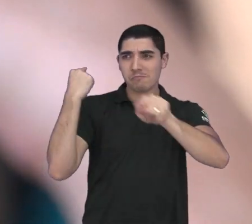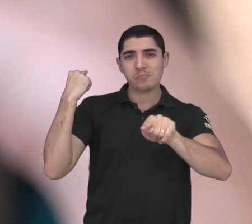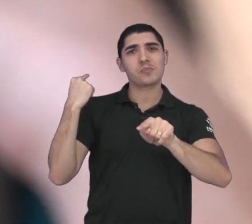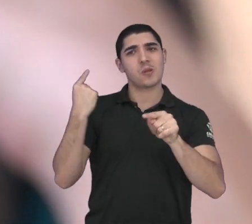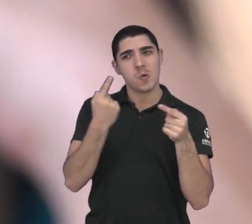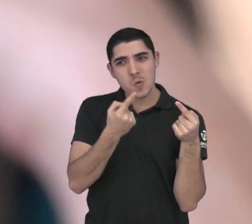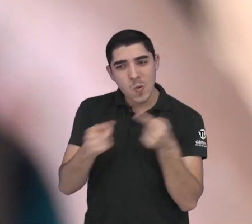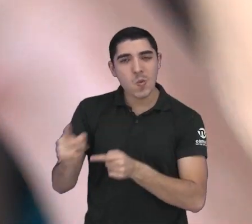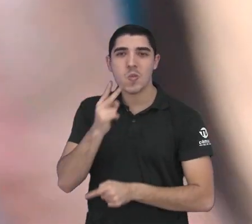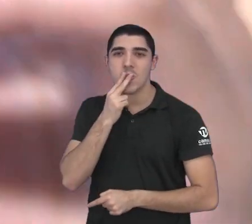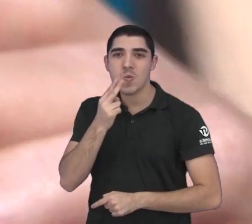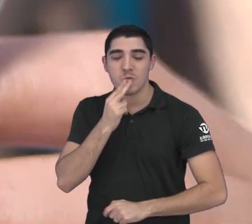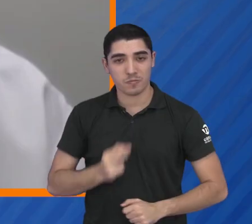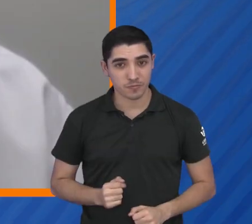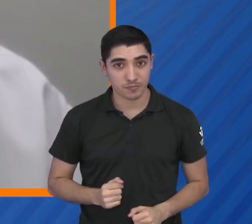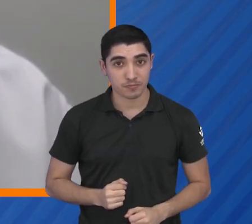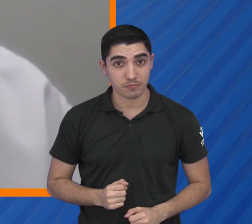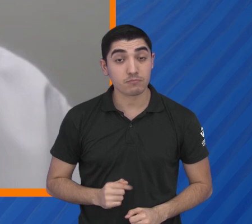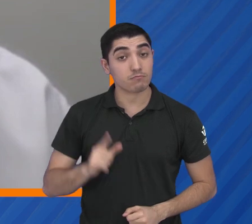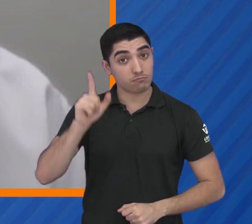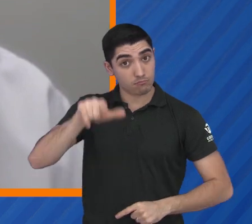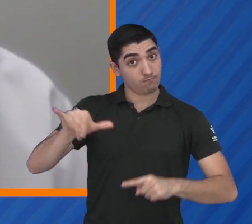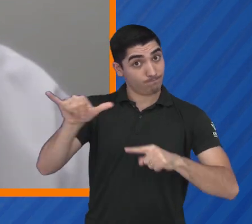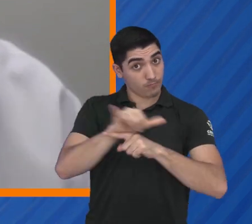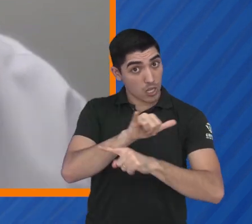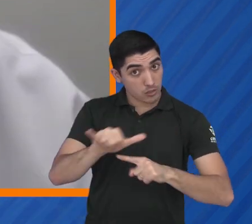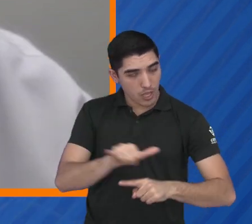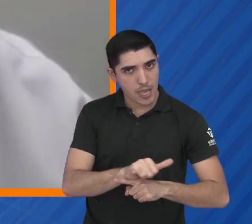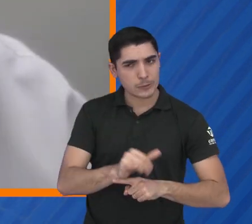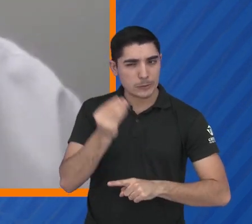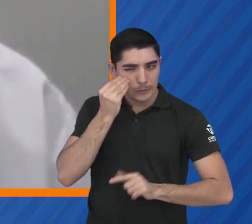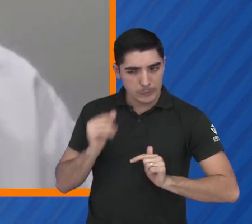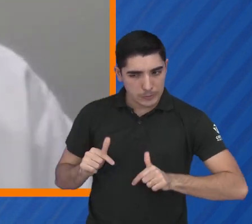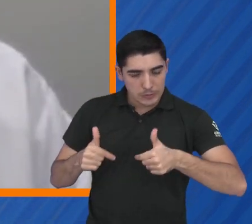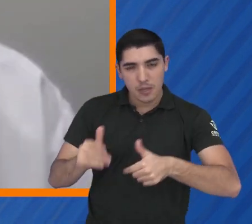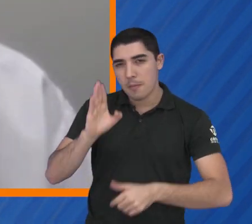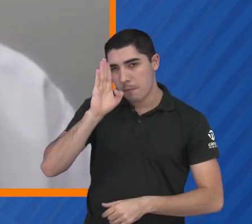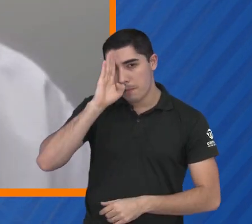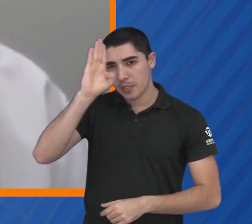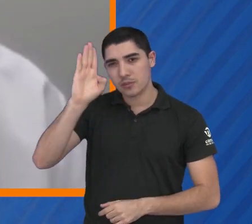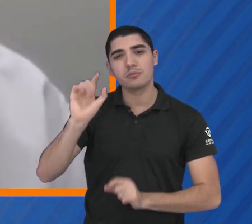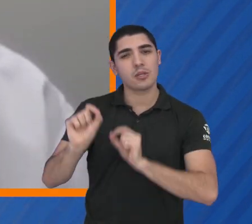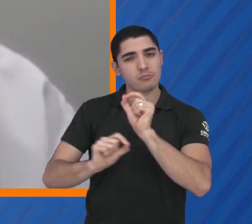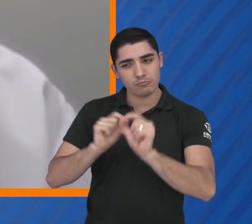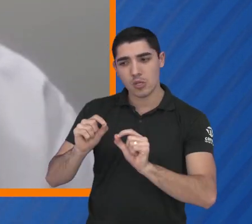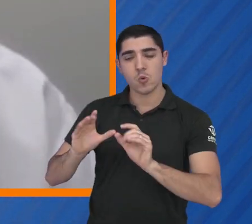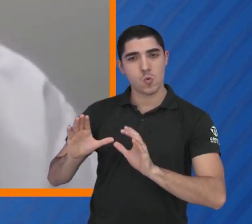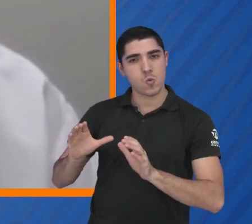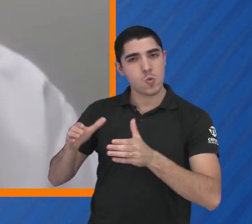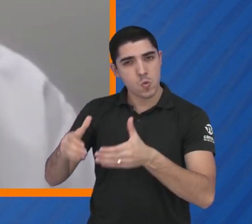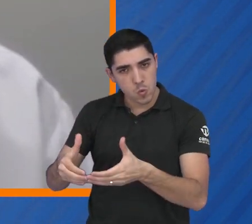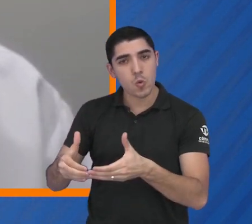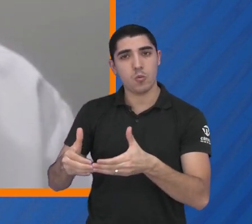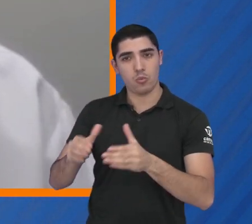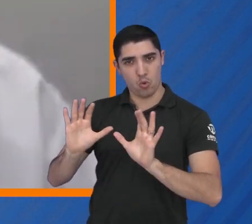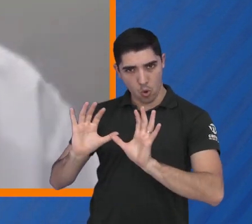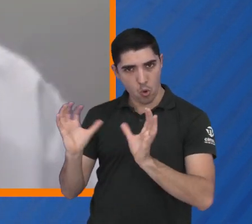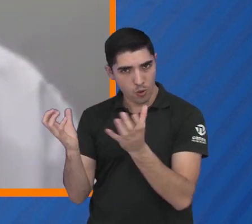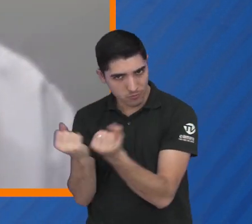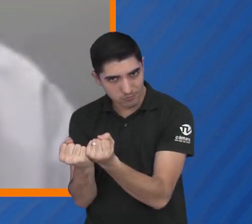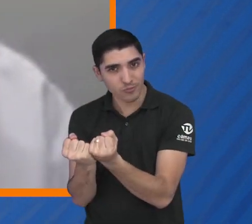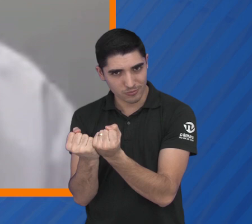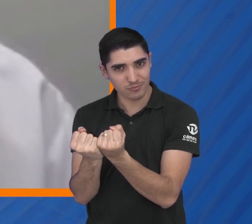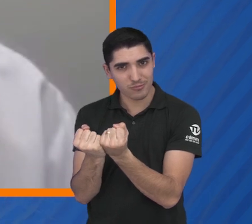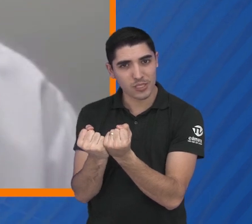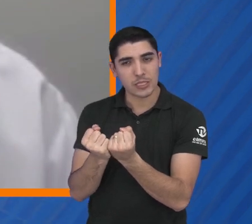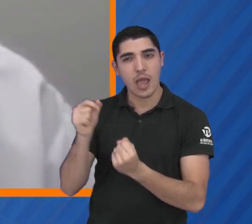realizadas de combate ao tabagismo. São medidas adotadas principalmente da Convenção Quadro da Organização Mundial